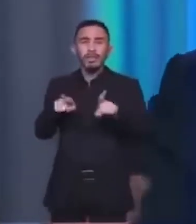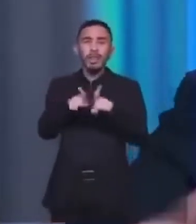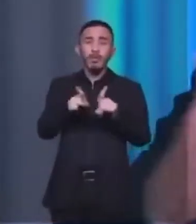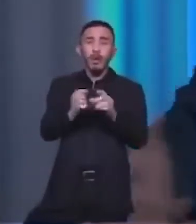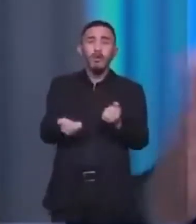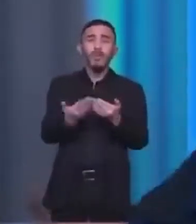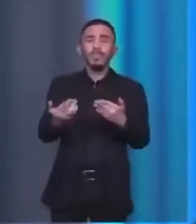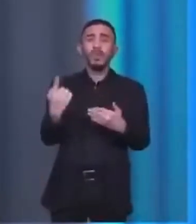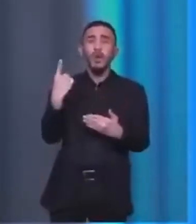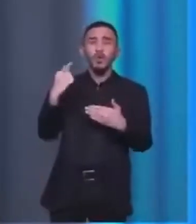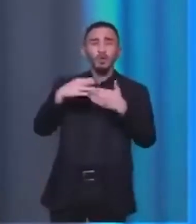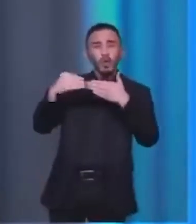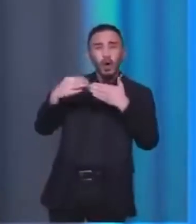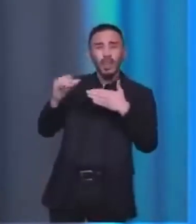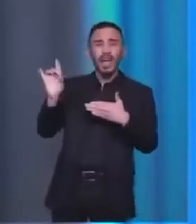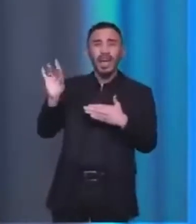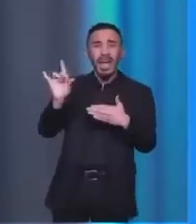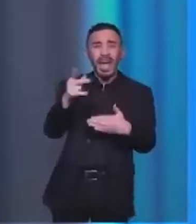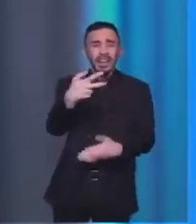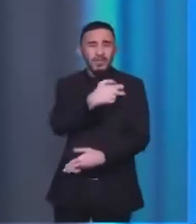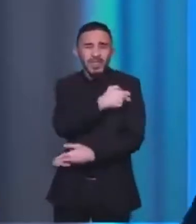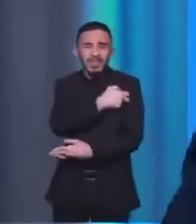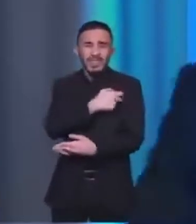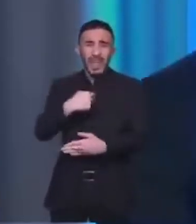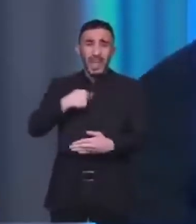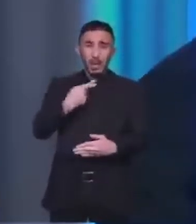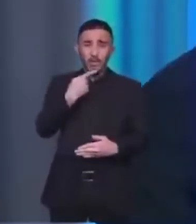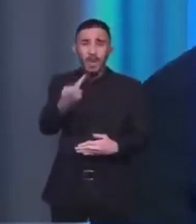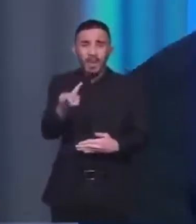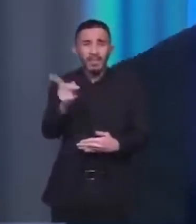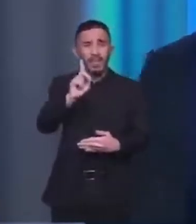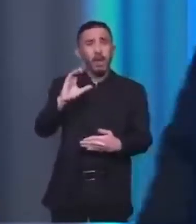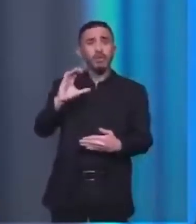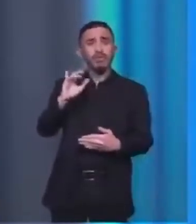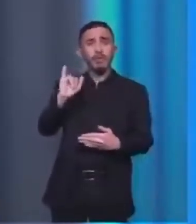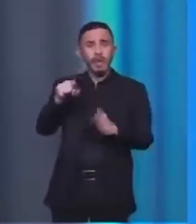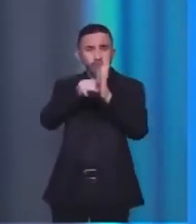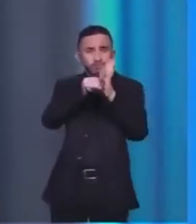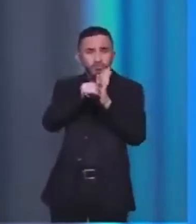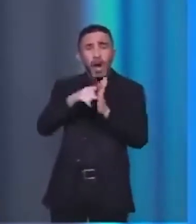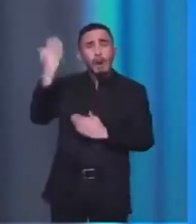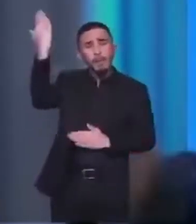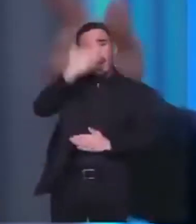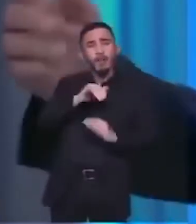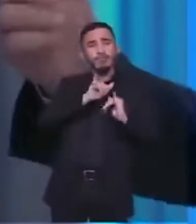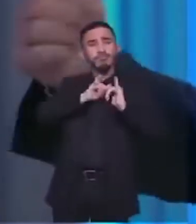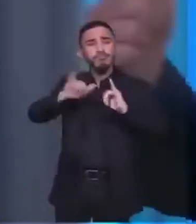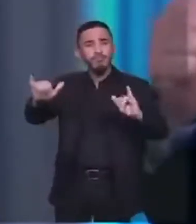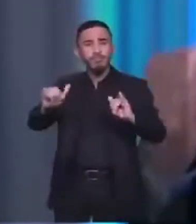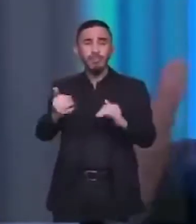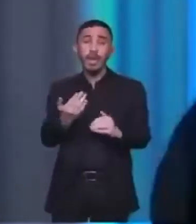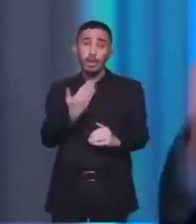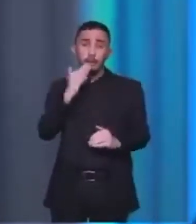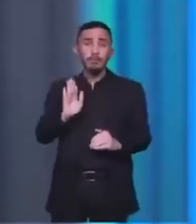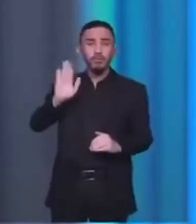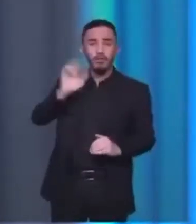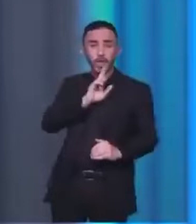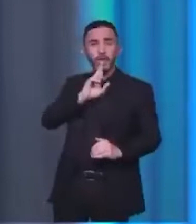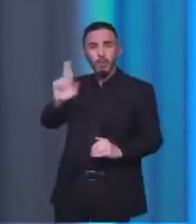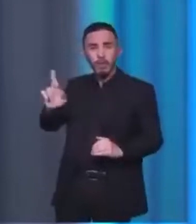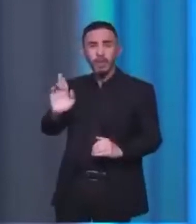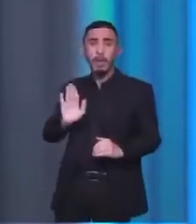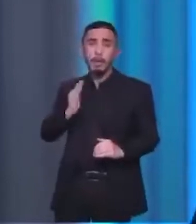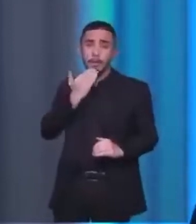oferecimento de $1 por cada vacina importada. Isso não foi eu que disse, não. Isso é a CPI que está dizendo. Se quer pedir direito de resposta, peça